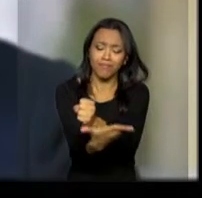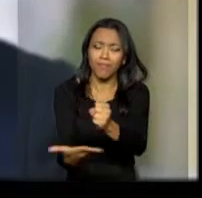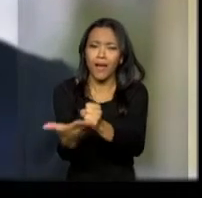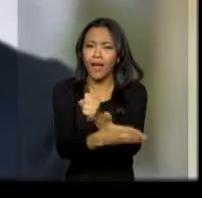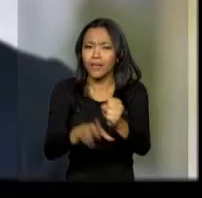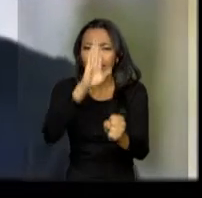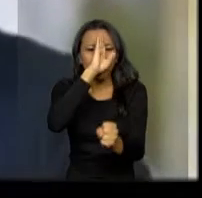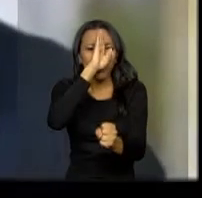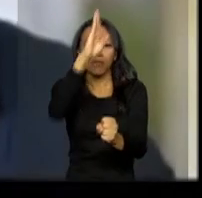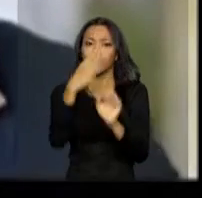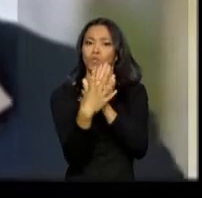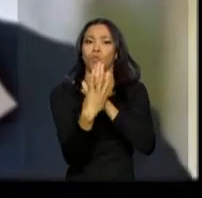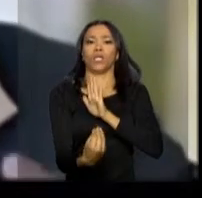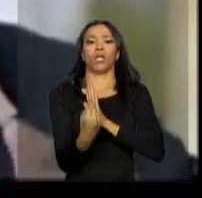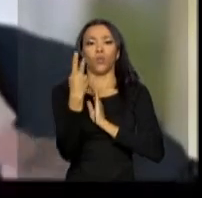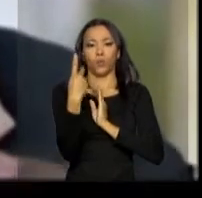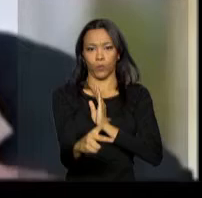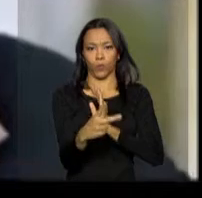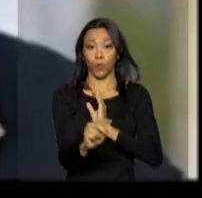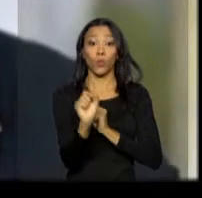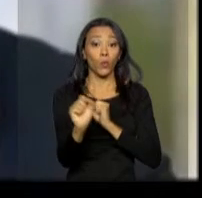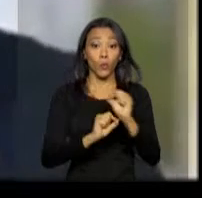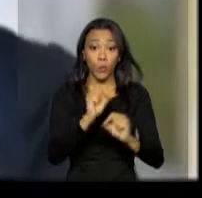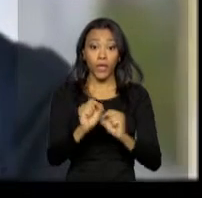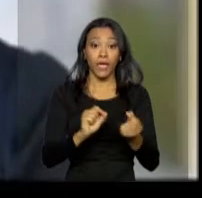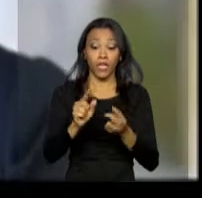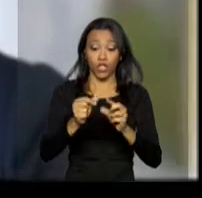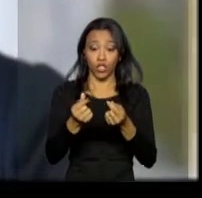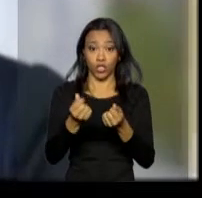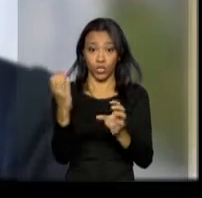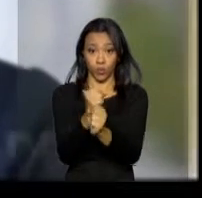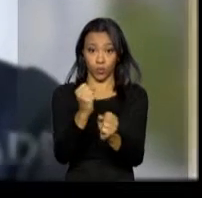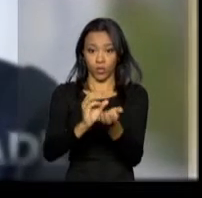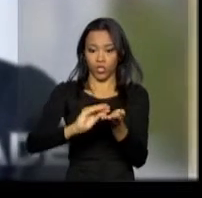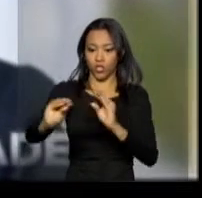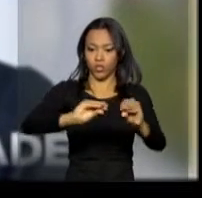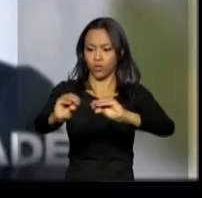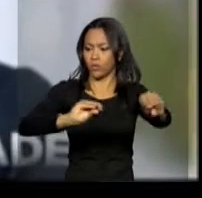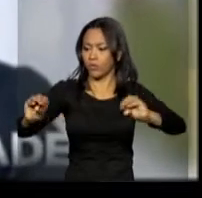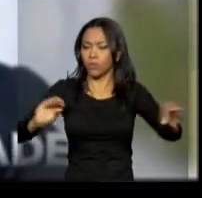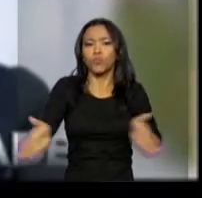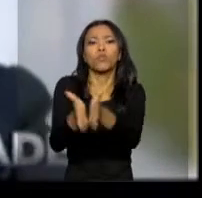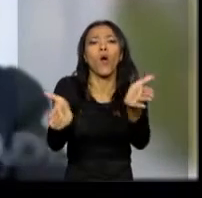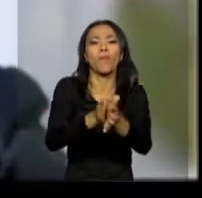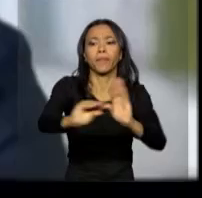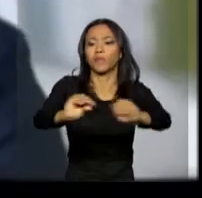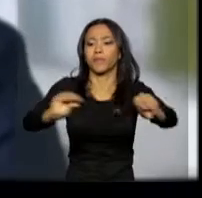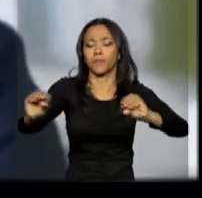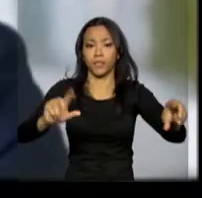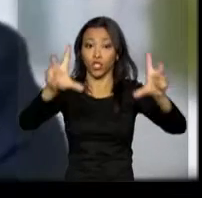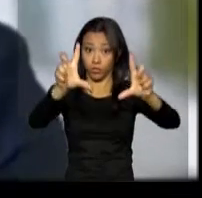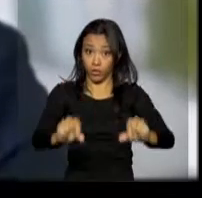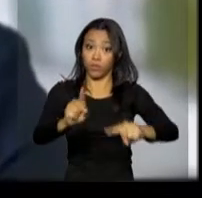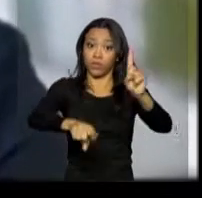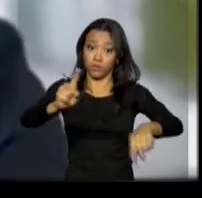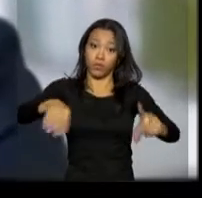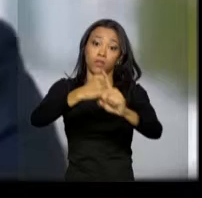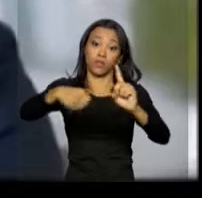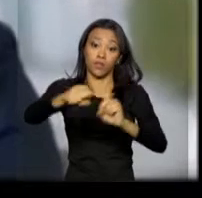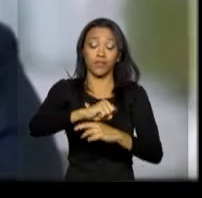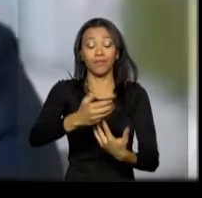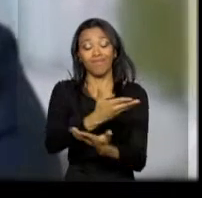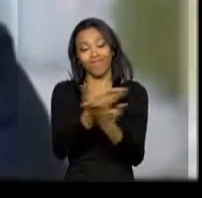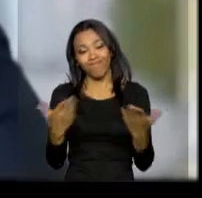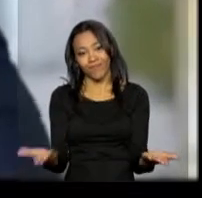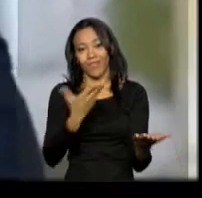fundamentais do nosso modelo: a distribuição de renda e a diminuição da desigualdade no Brasil. Minhas amigas